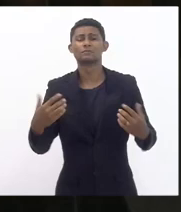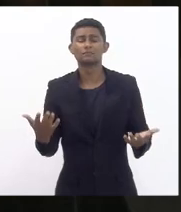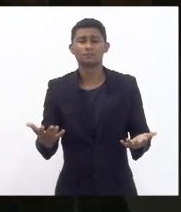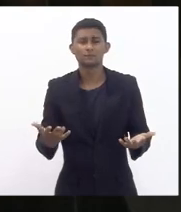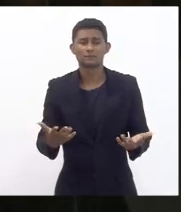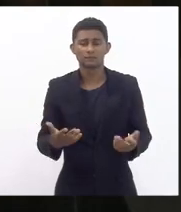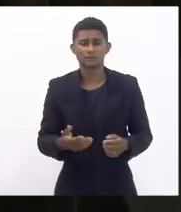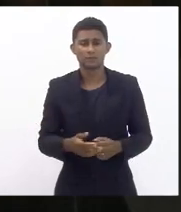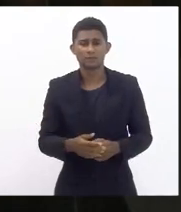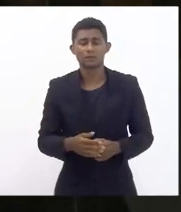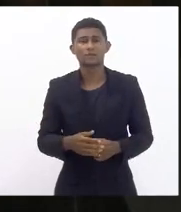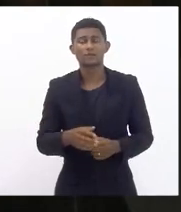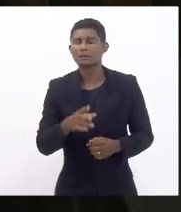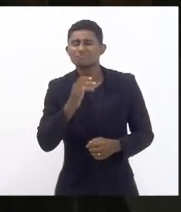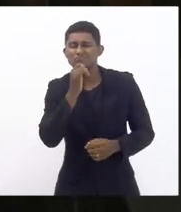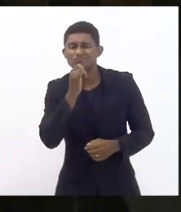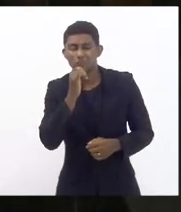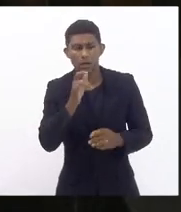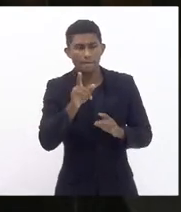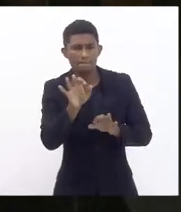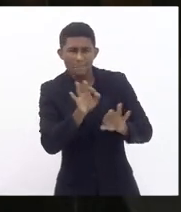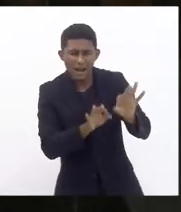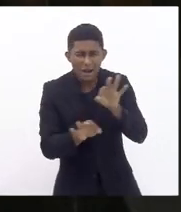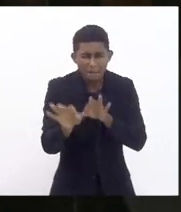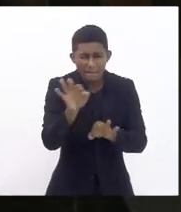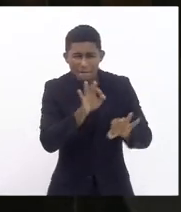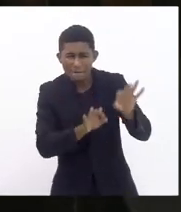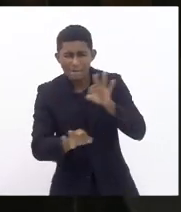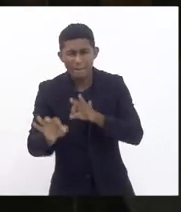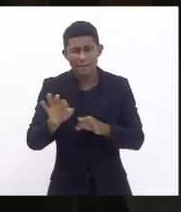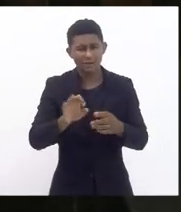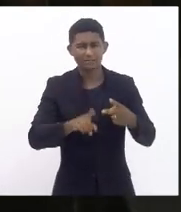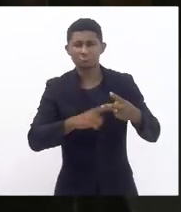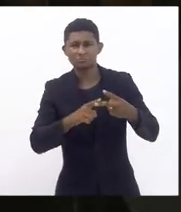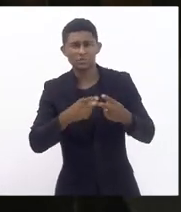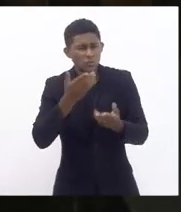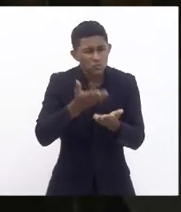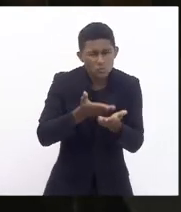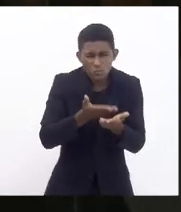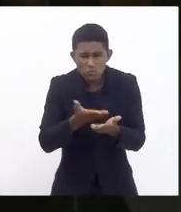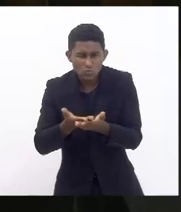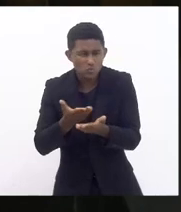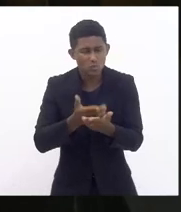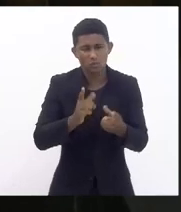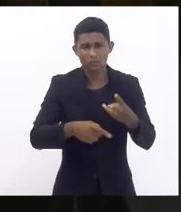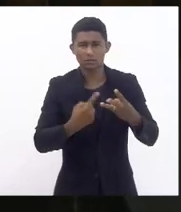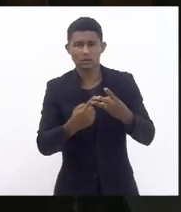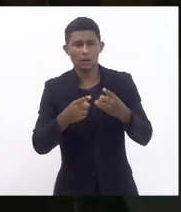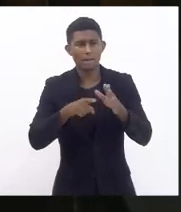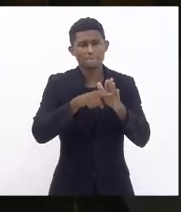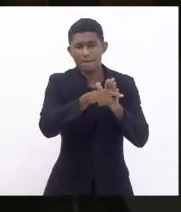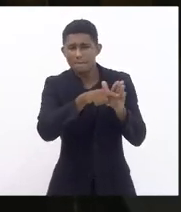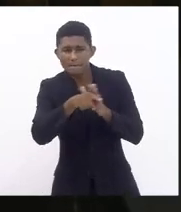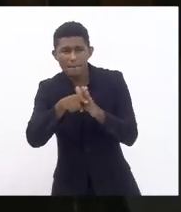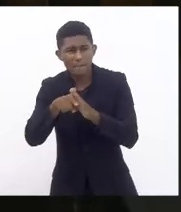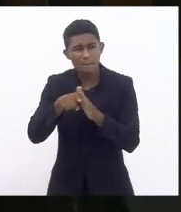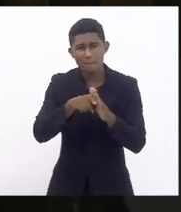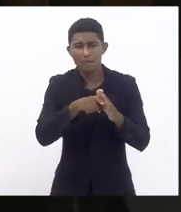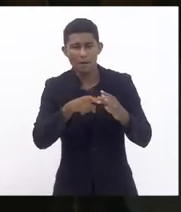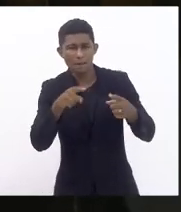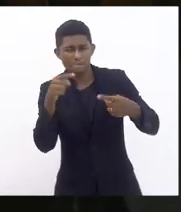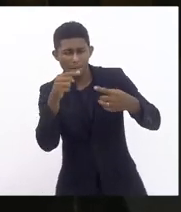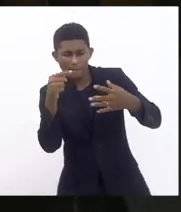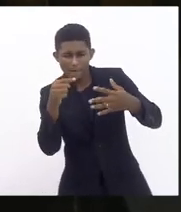se tiver muito planejamento, muito estudo, muita prospecção, já tem